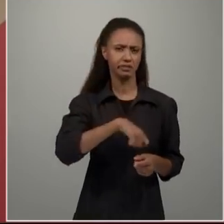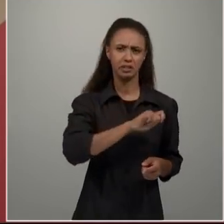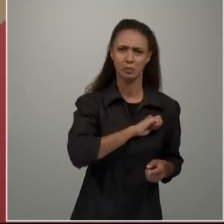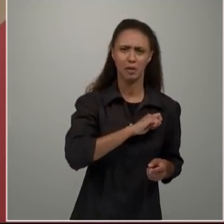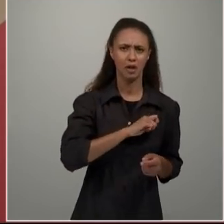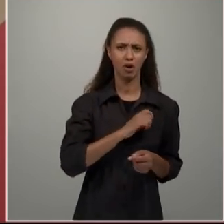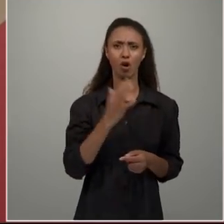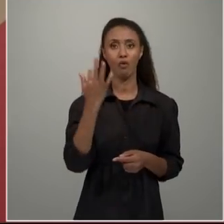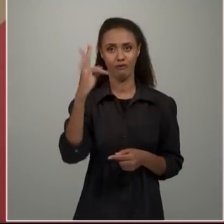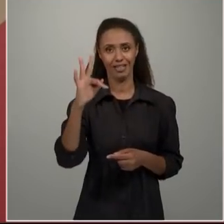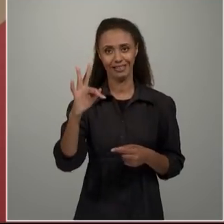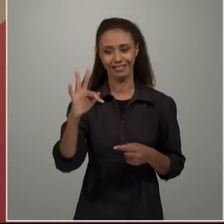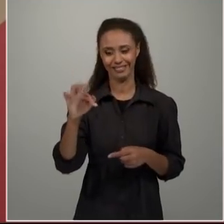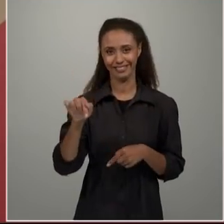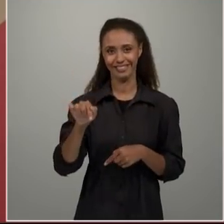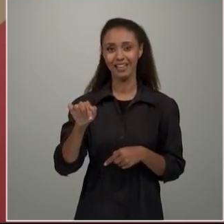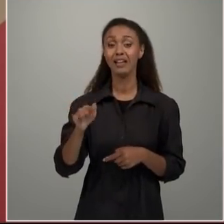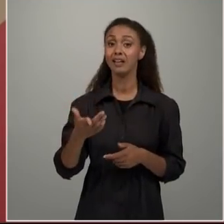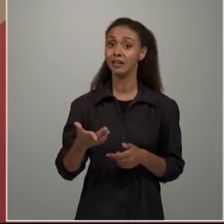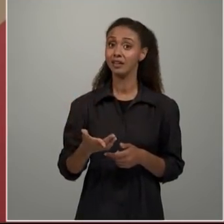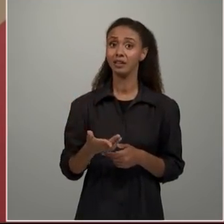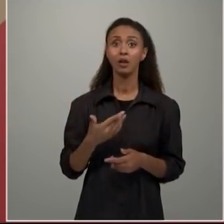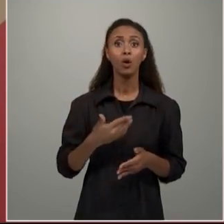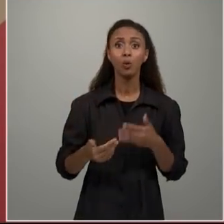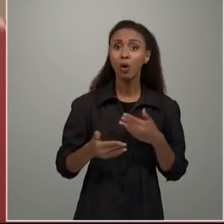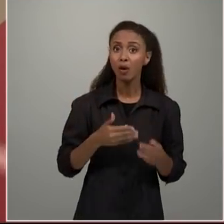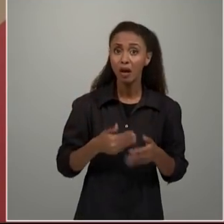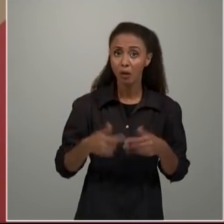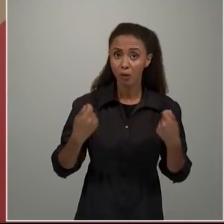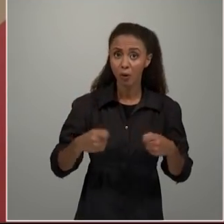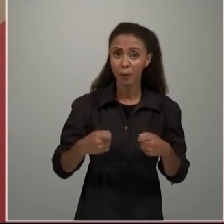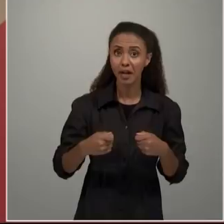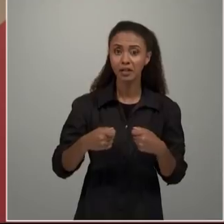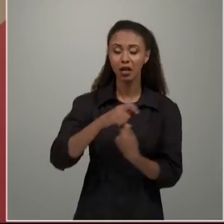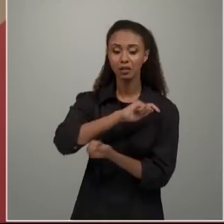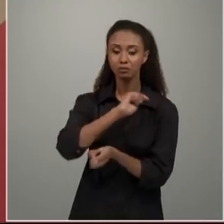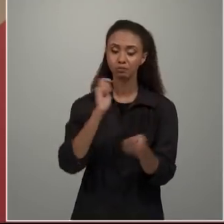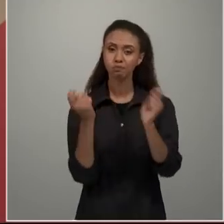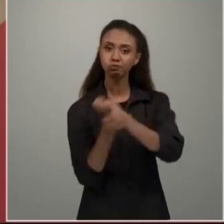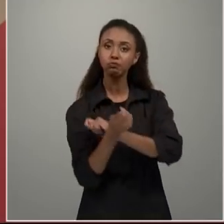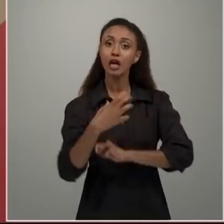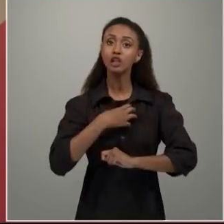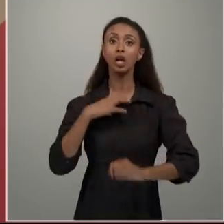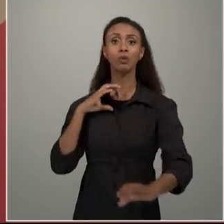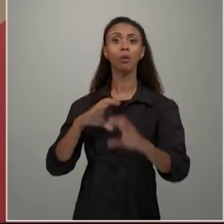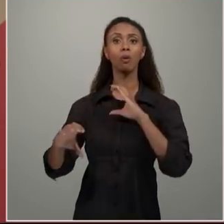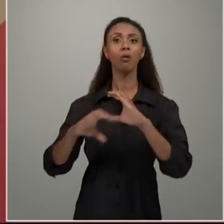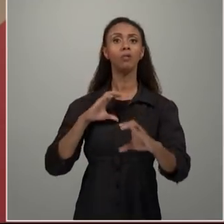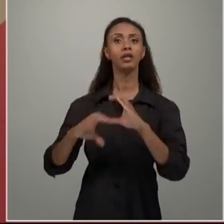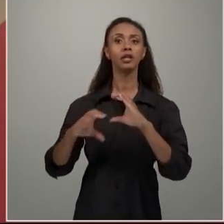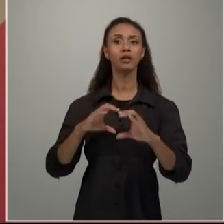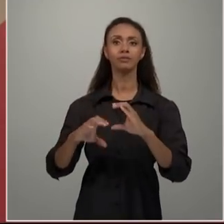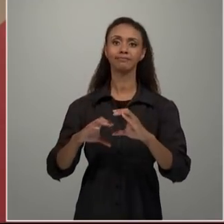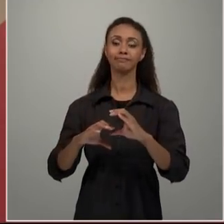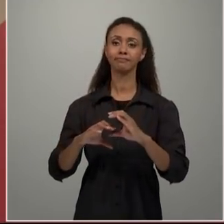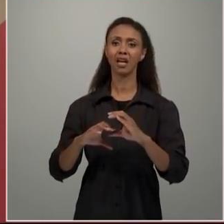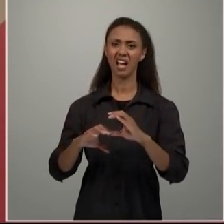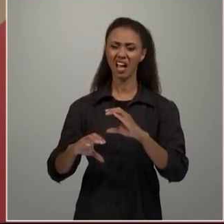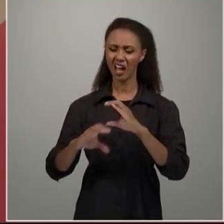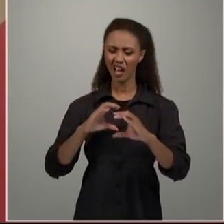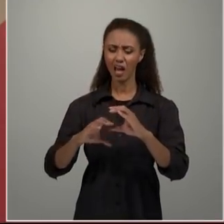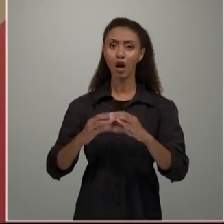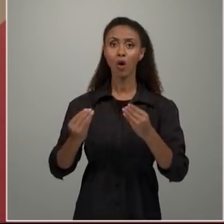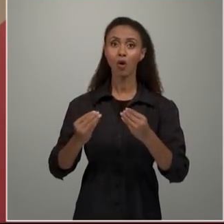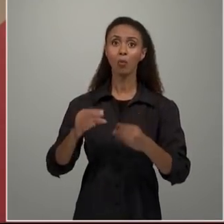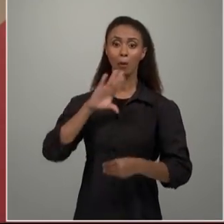foi meu caso aquilo que você precisa e transforma em comunicação para transformar em comunicação português é a língua